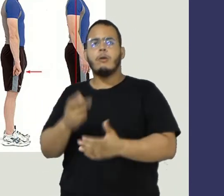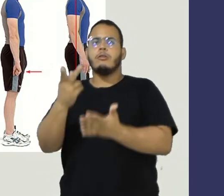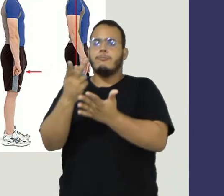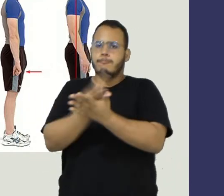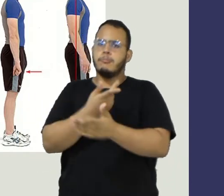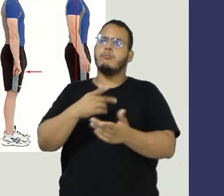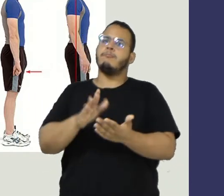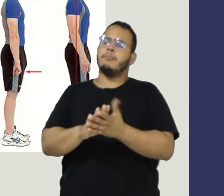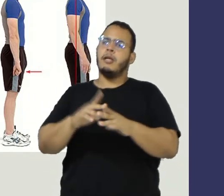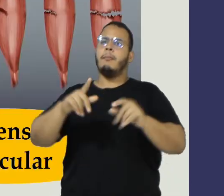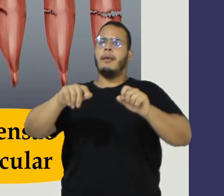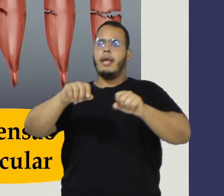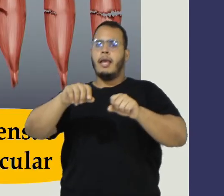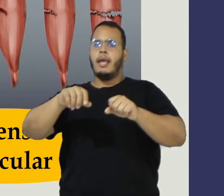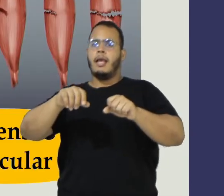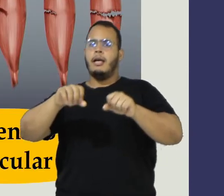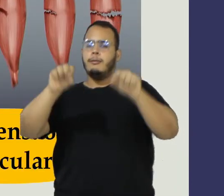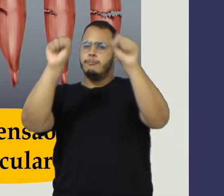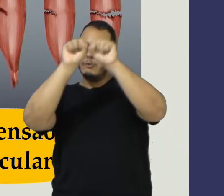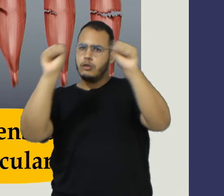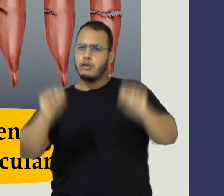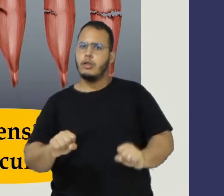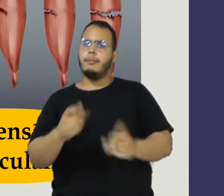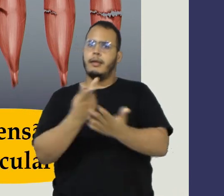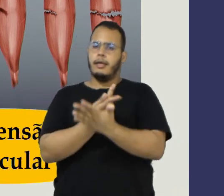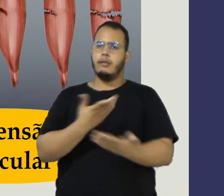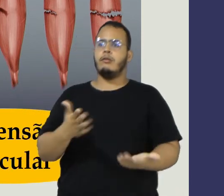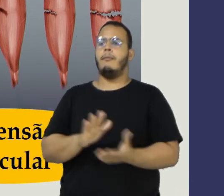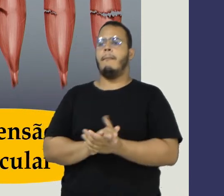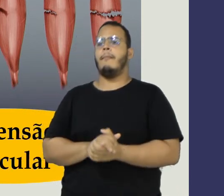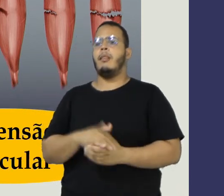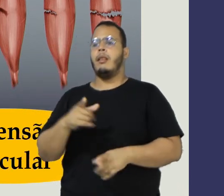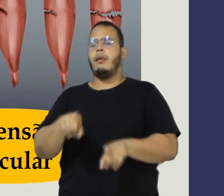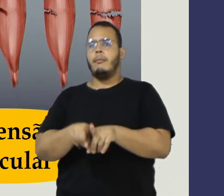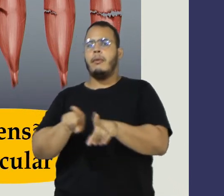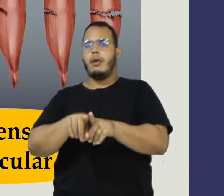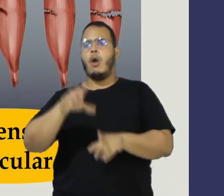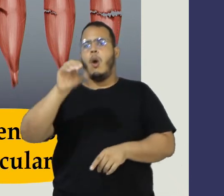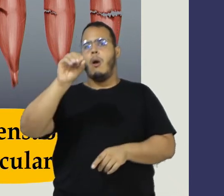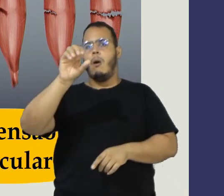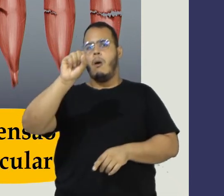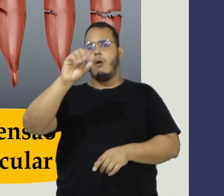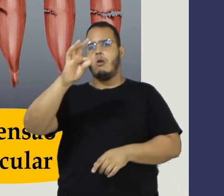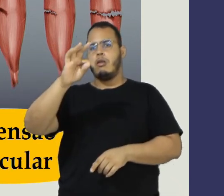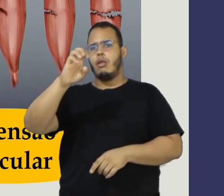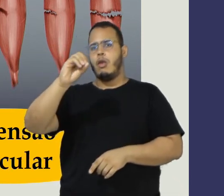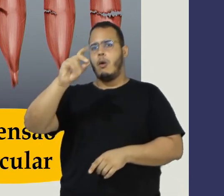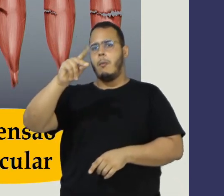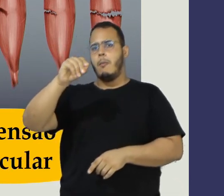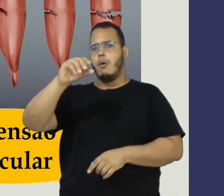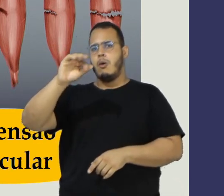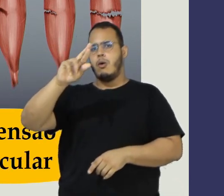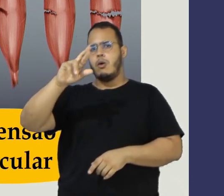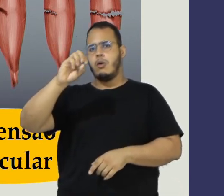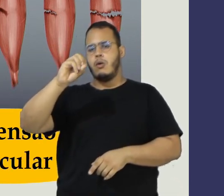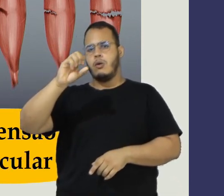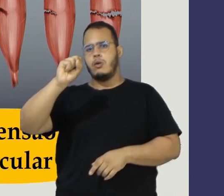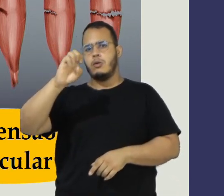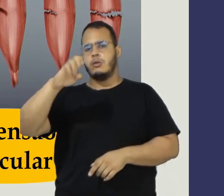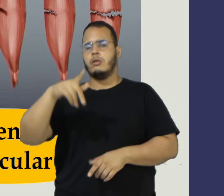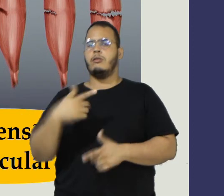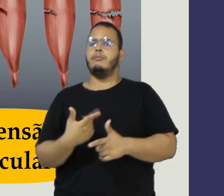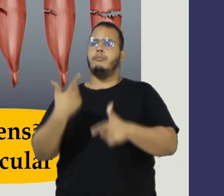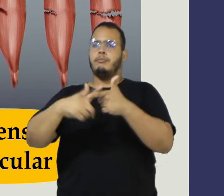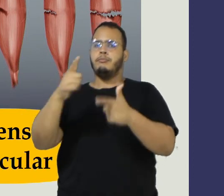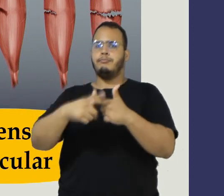sistema locomotor, certo? Vou ter também, ó, osteoporose, que é o quê? A osteoporose é basicamente essa danificação na